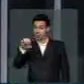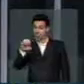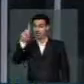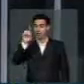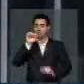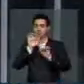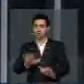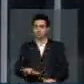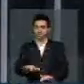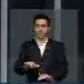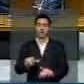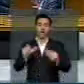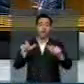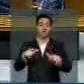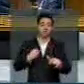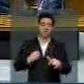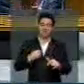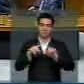estiver